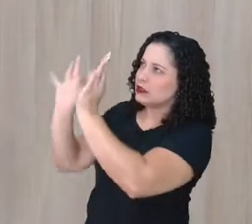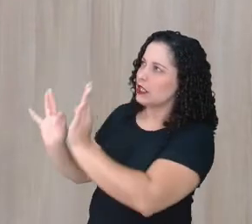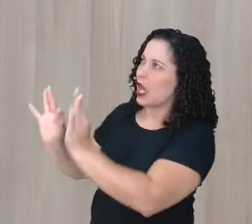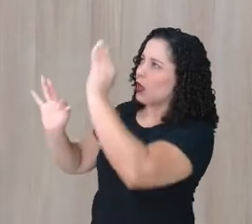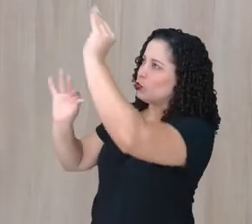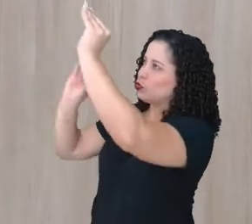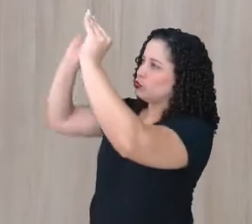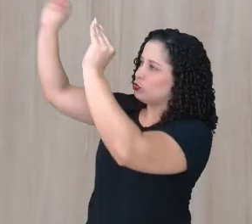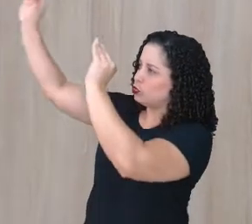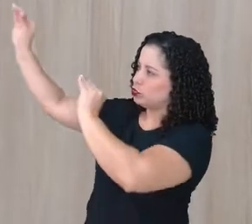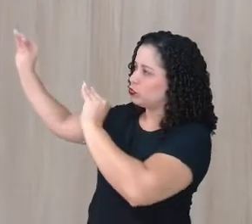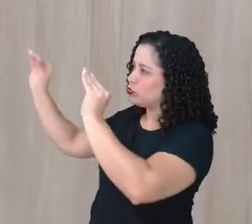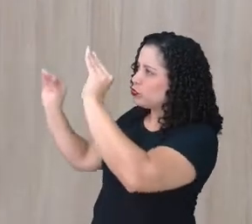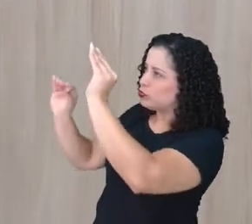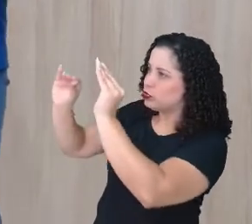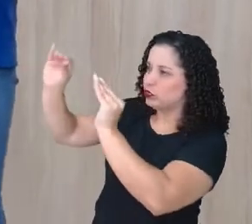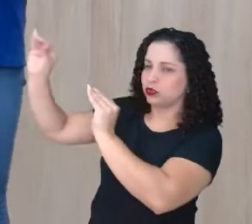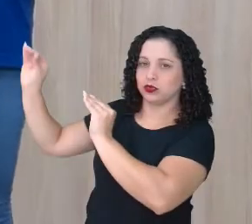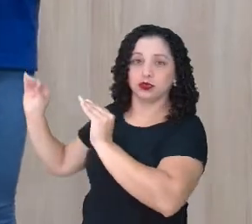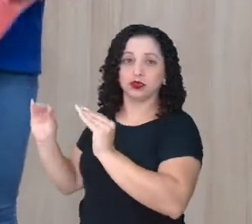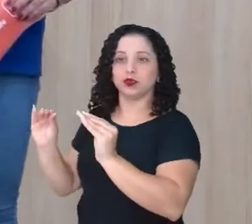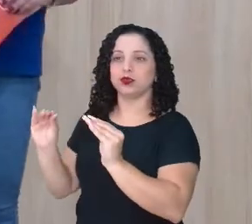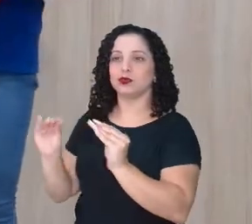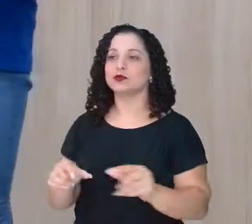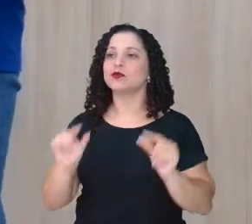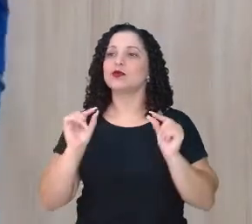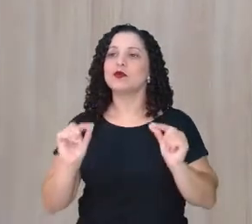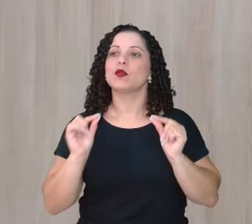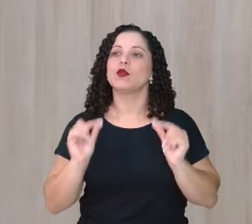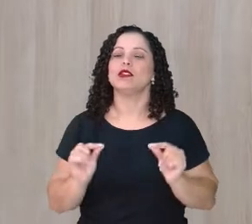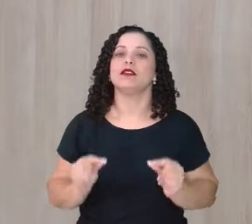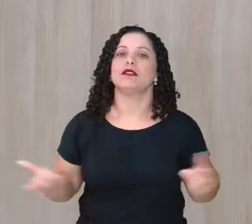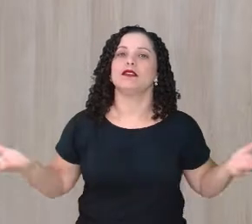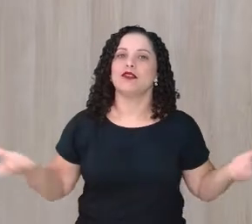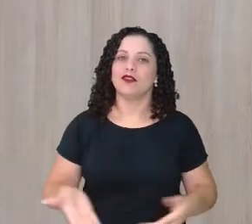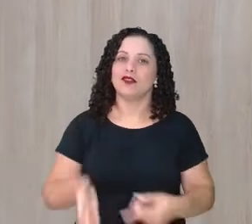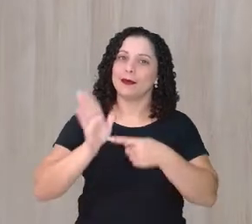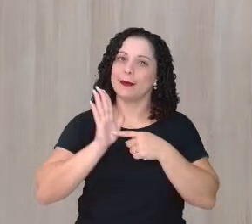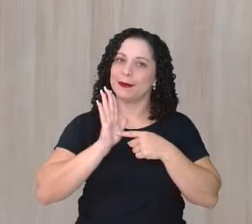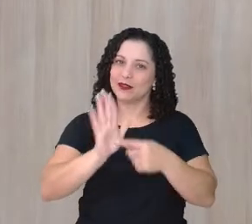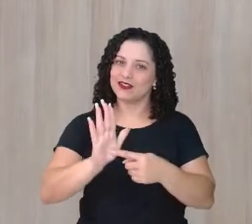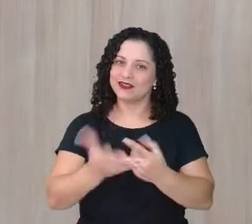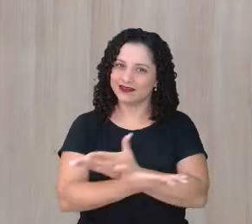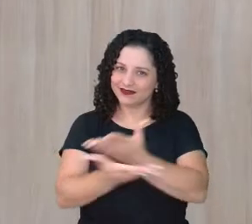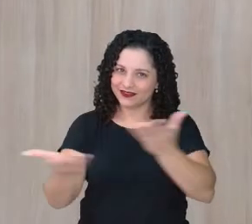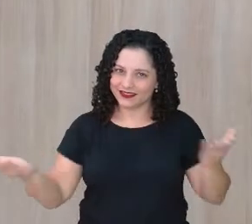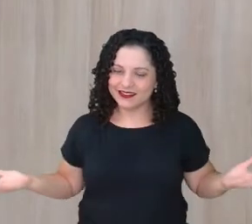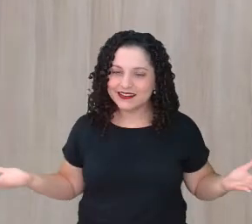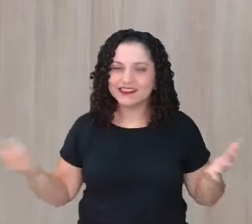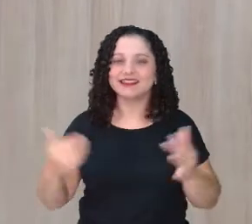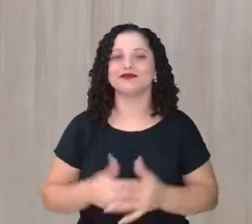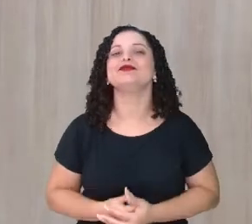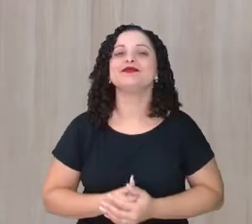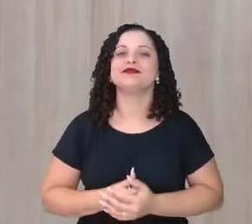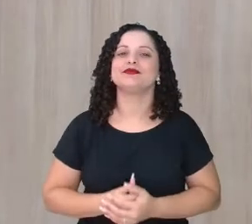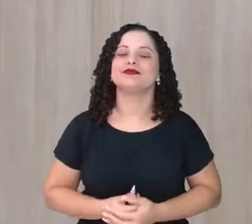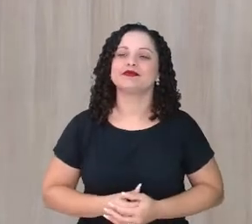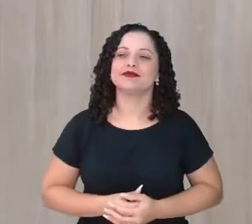gente compor o que a gente quer. Mas olha o que eu estou trazendo para vocês em relação